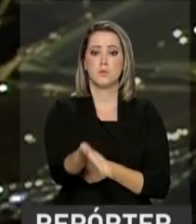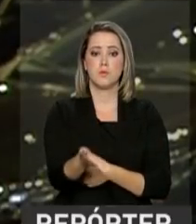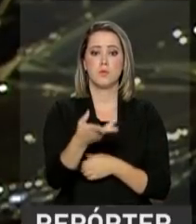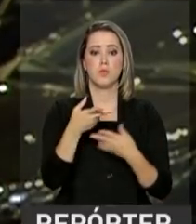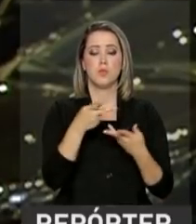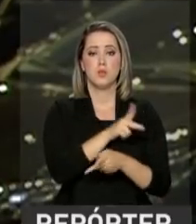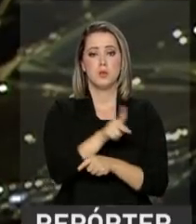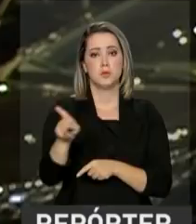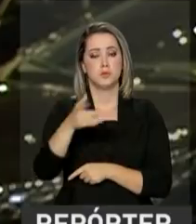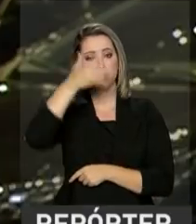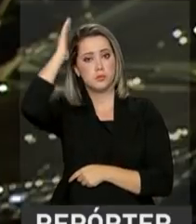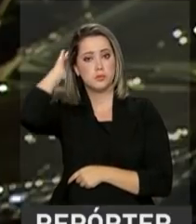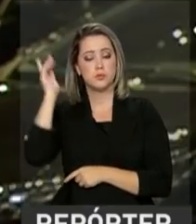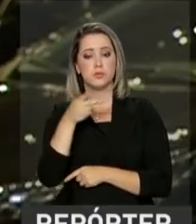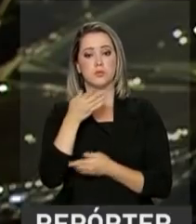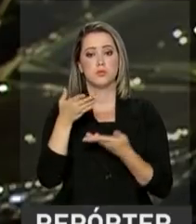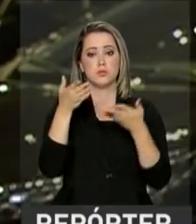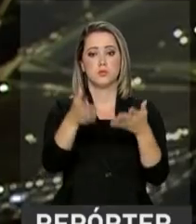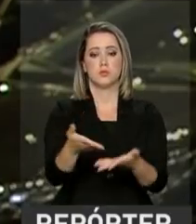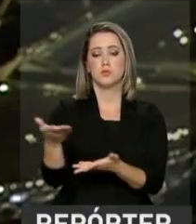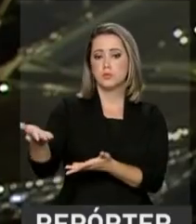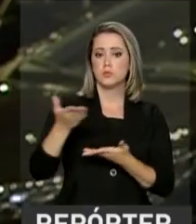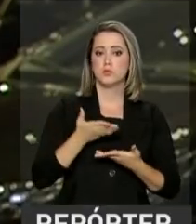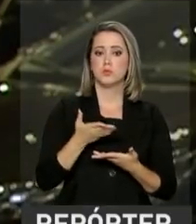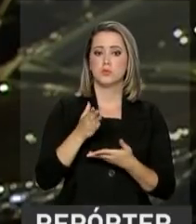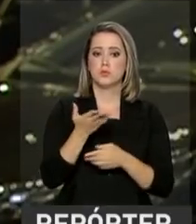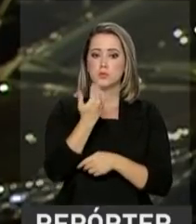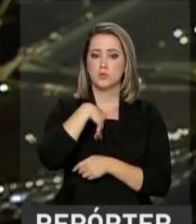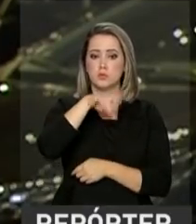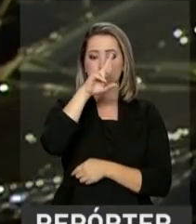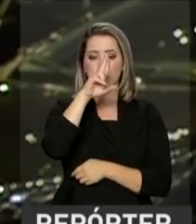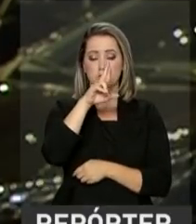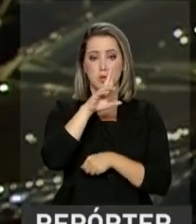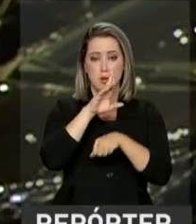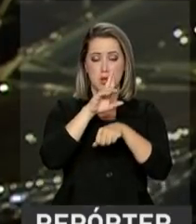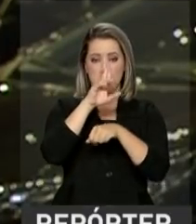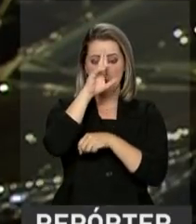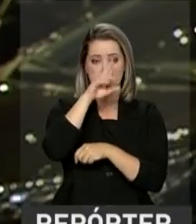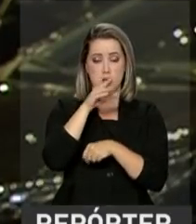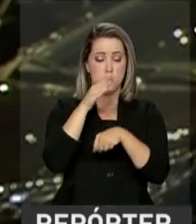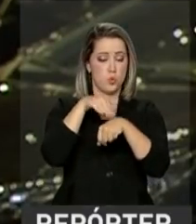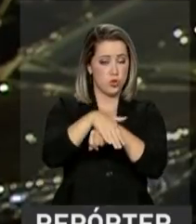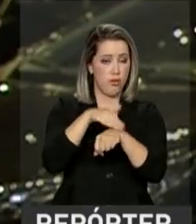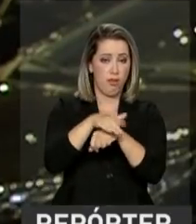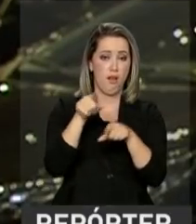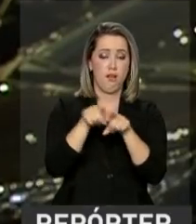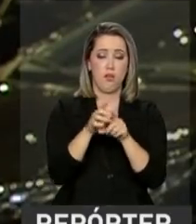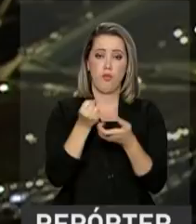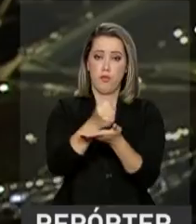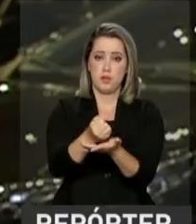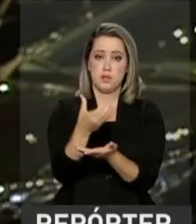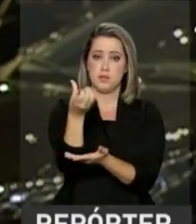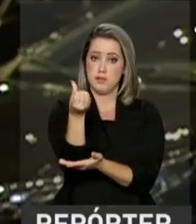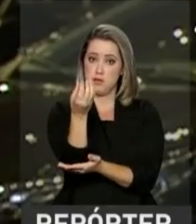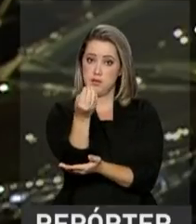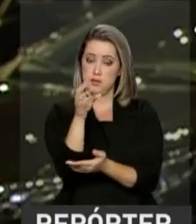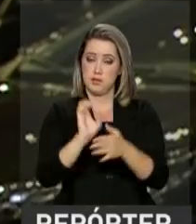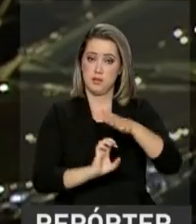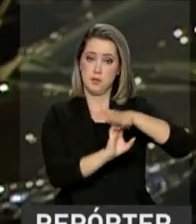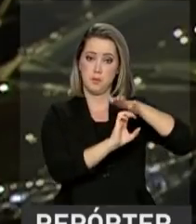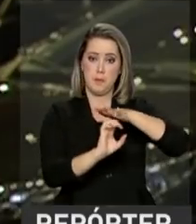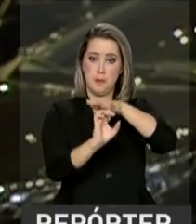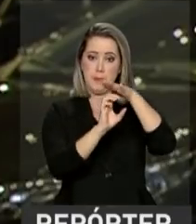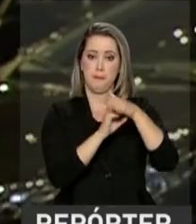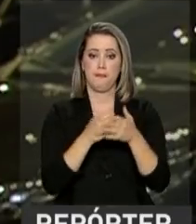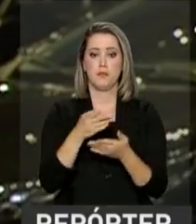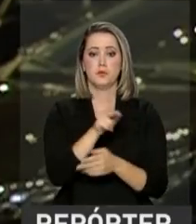o presidente Michel Temer vai receber em um jantar oferecido pelo governo brasileiro cerca de 60 empresários.